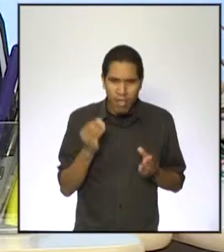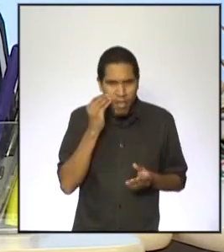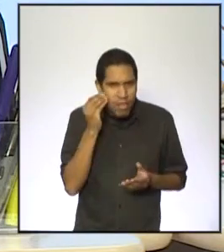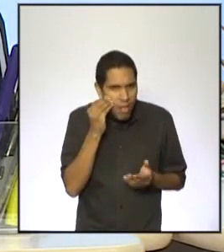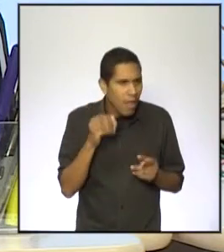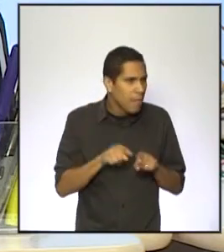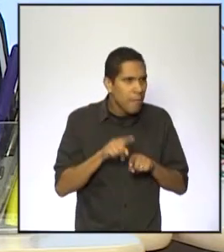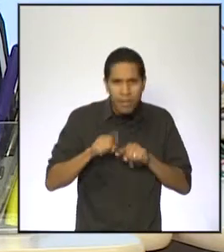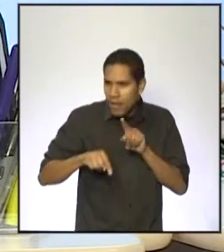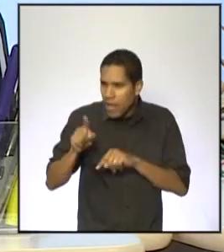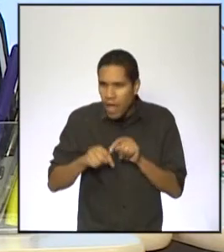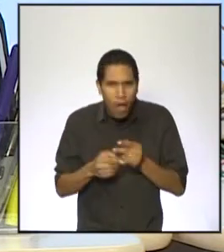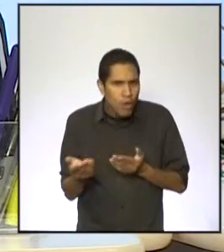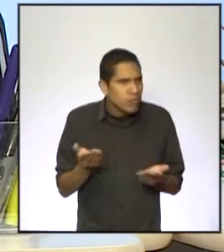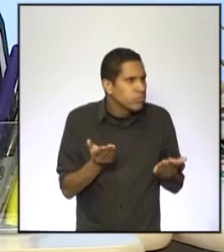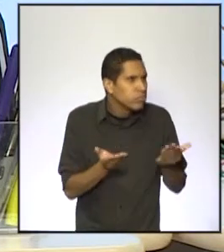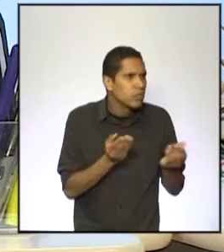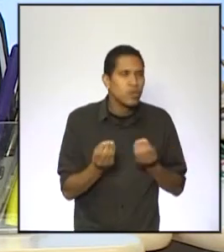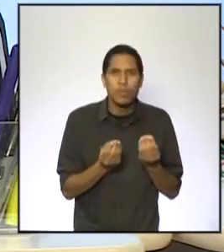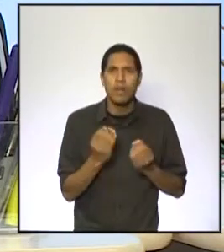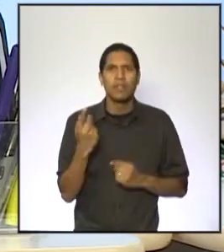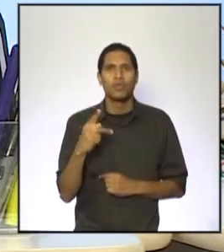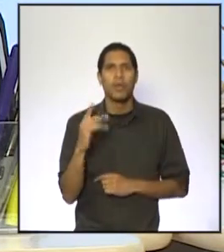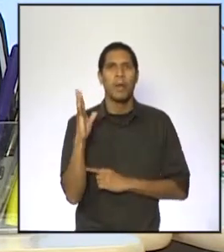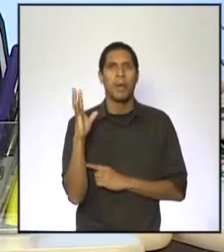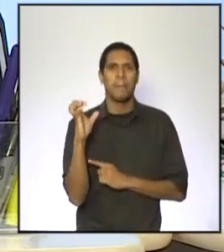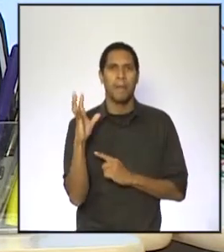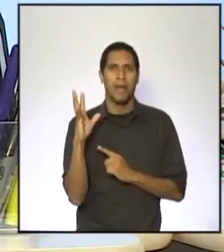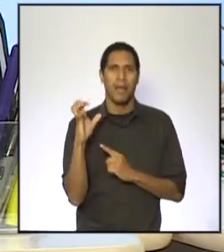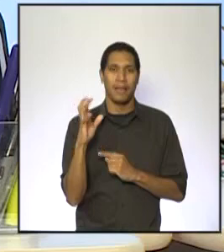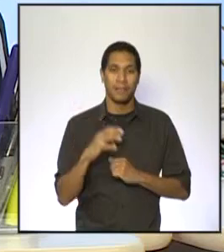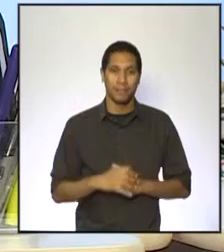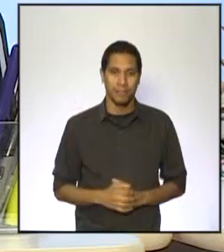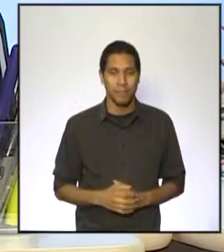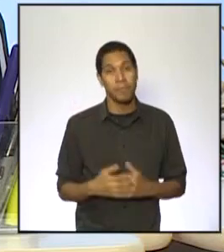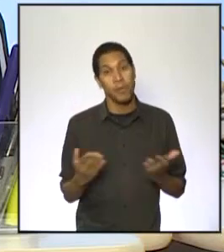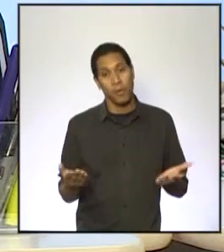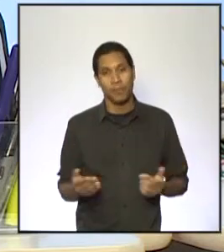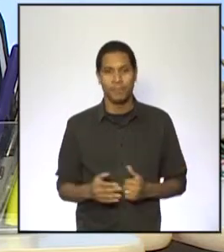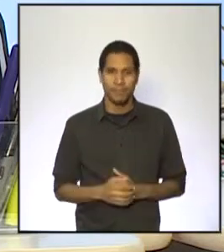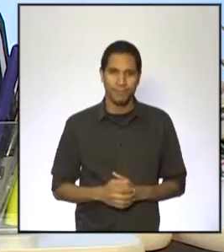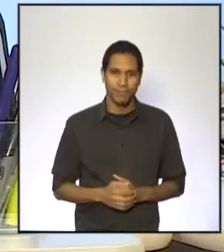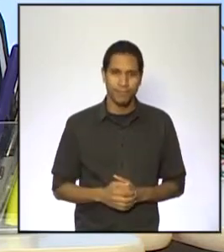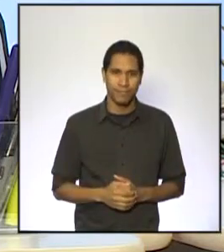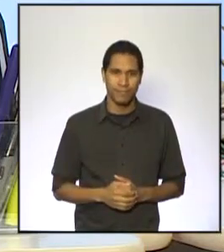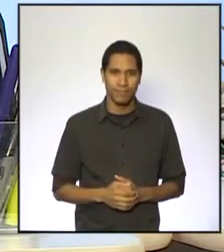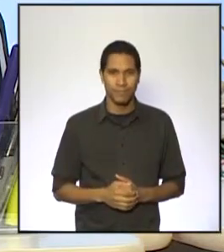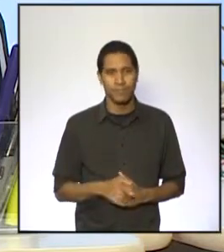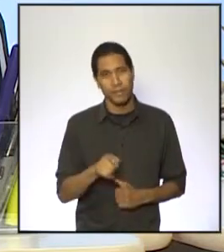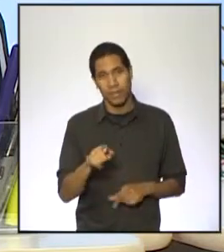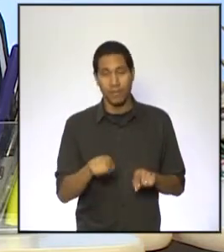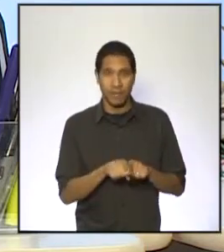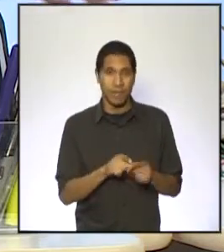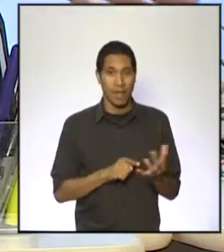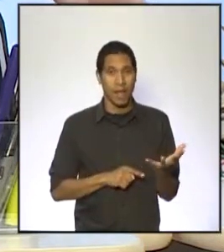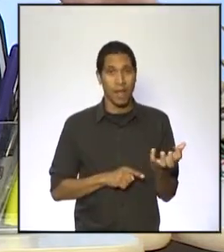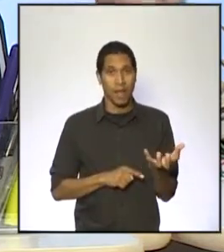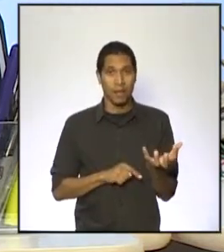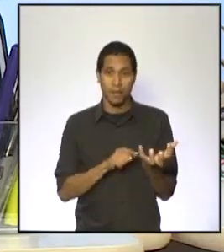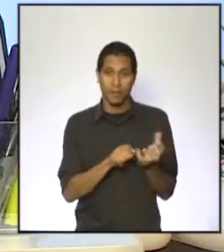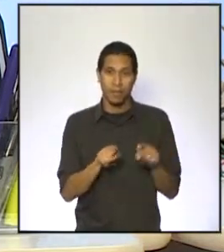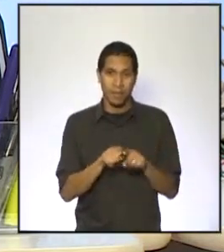trazer outros materiais, de fazer a sua mão. Bom, enquanto essa mãozinha eu vou deixar aqui secando,